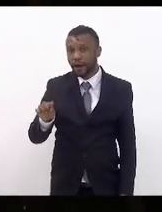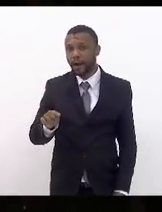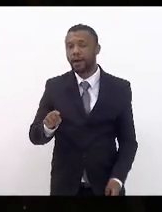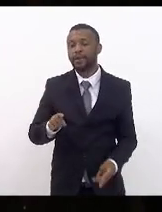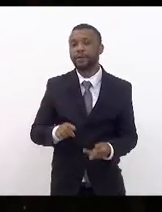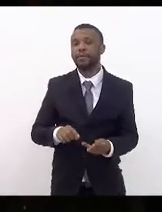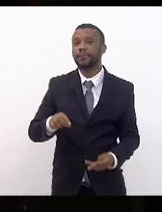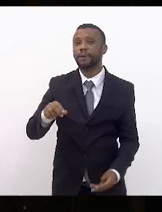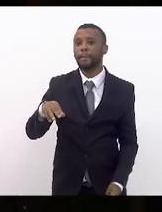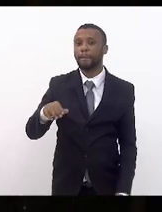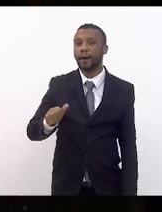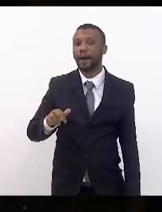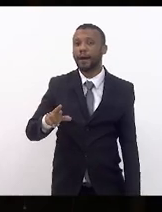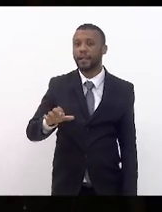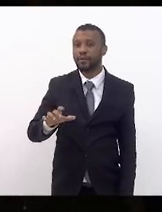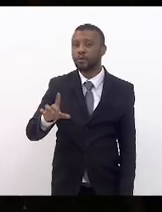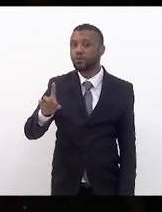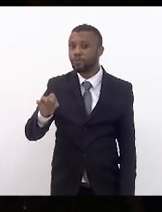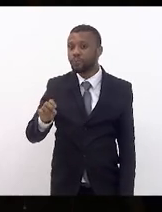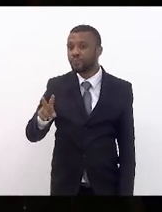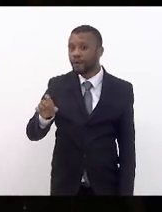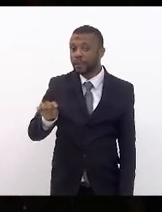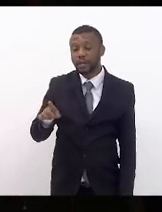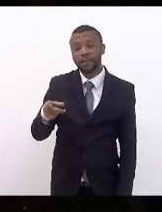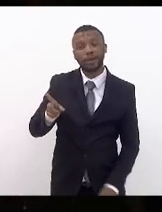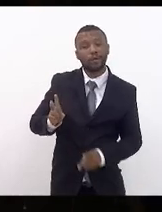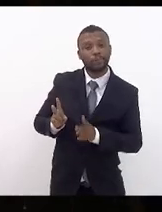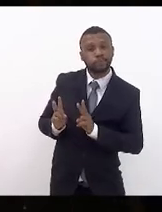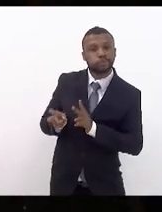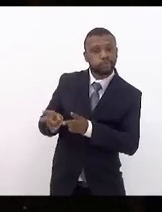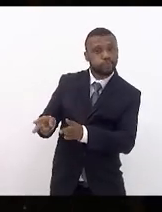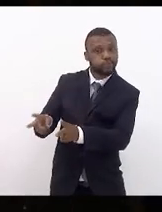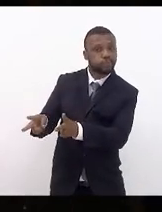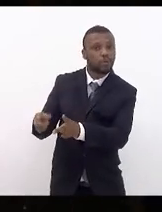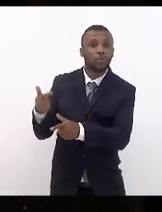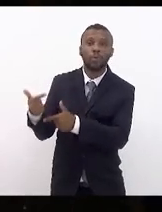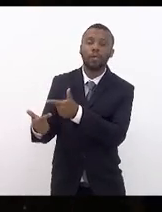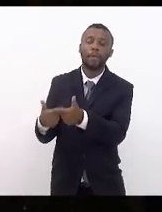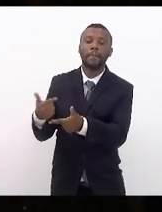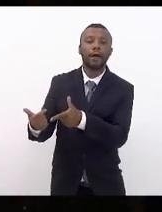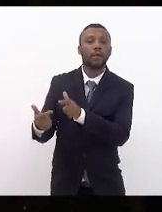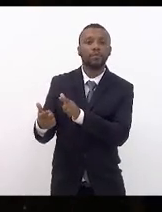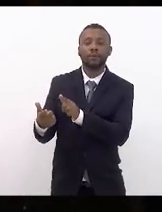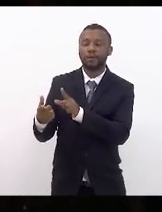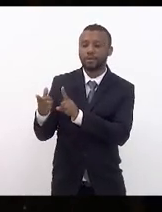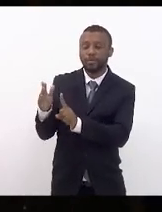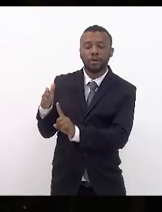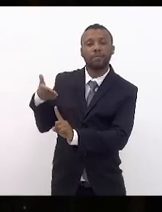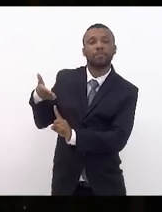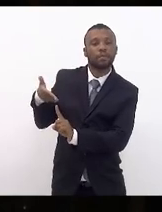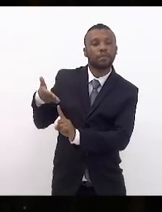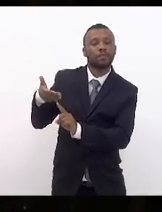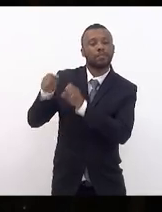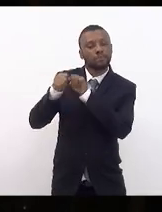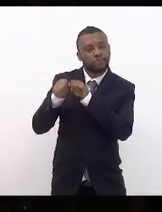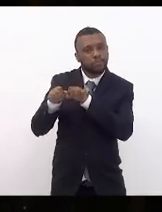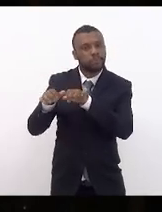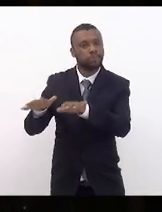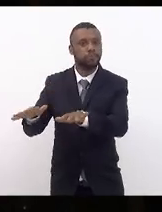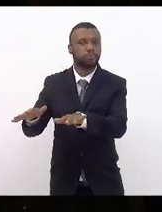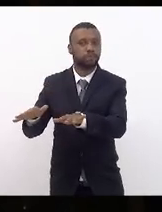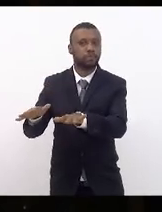bênção! Eles continuam, então o seu trabalho continua, o seu exemplo produziu frutos, e a